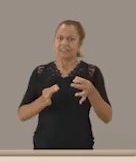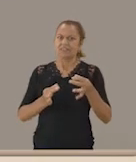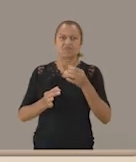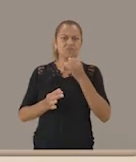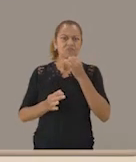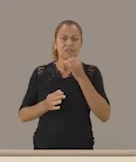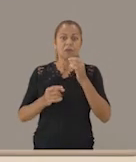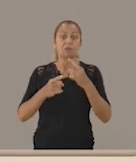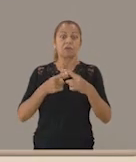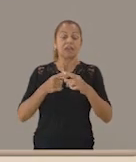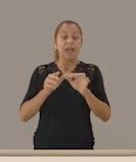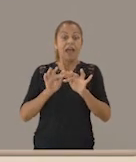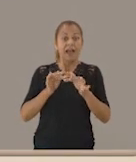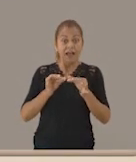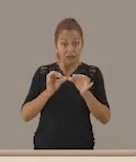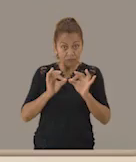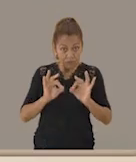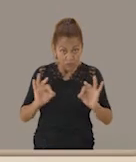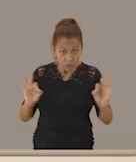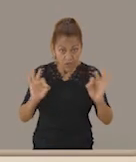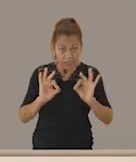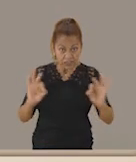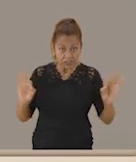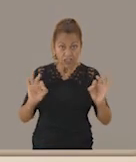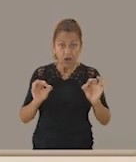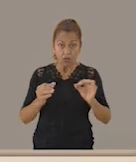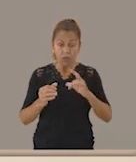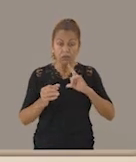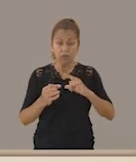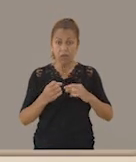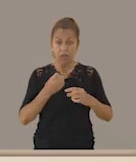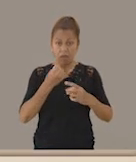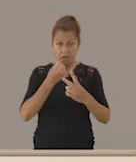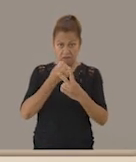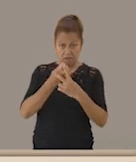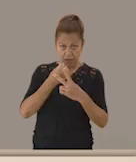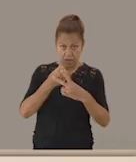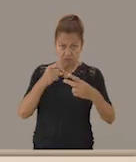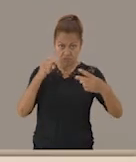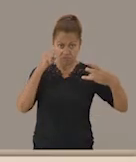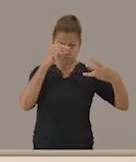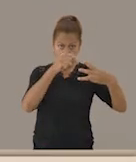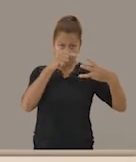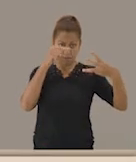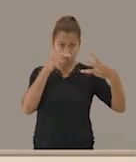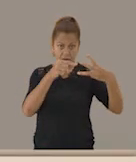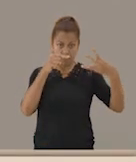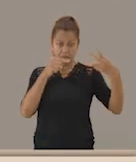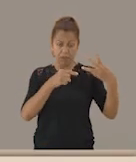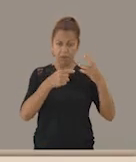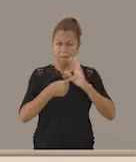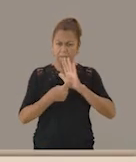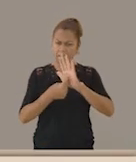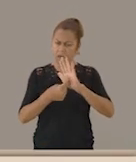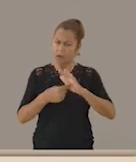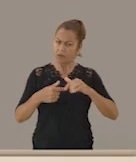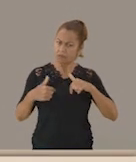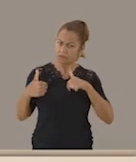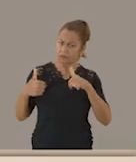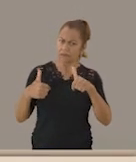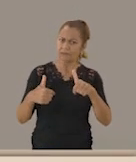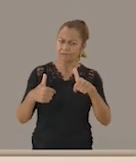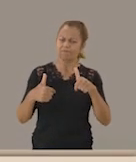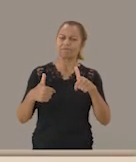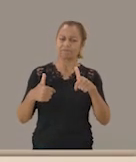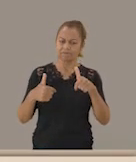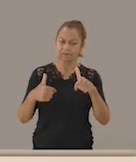da oração com os verbos dizem, afirmam e foi marcam um posicionamento.